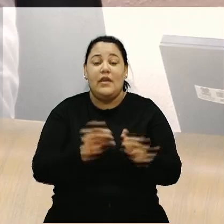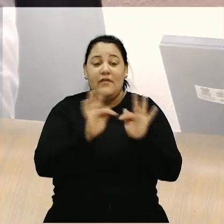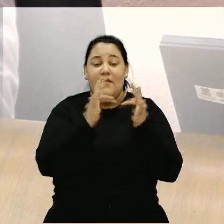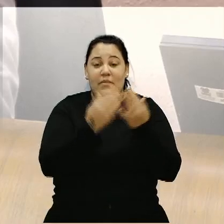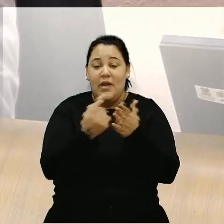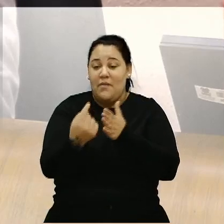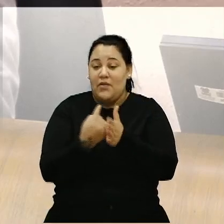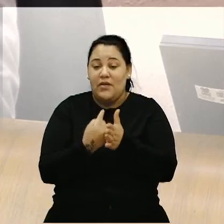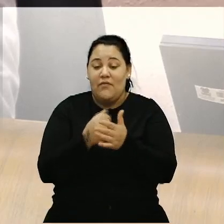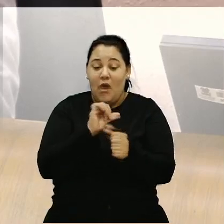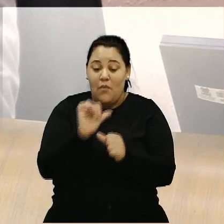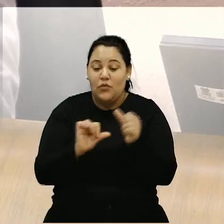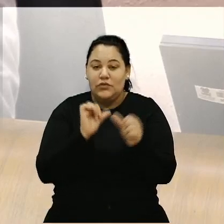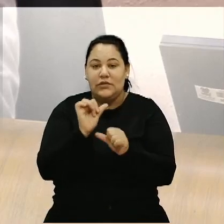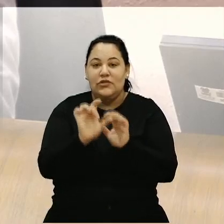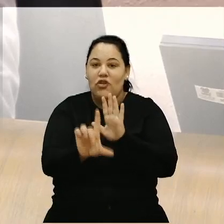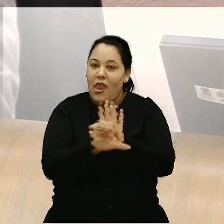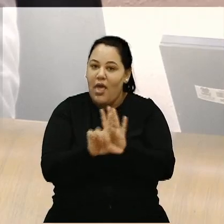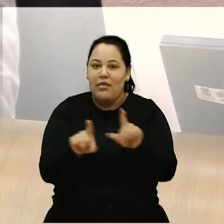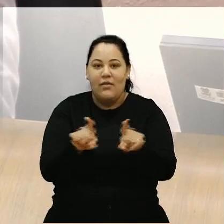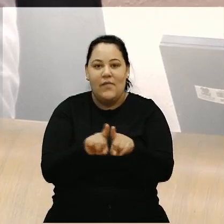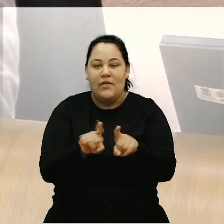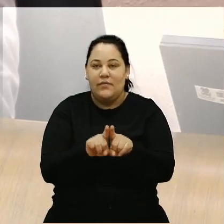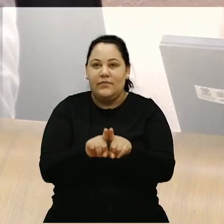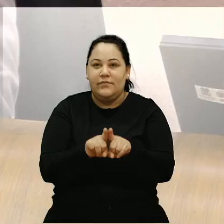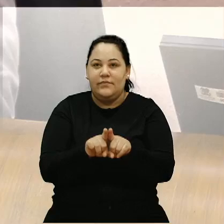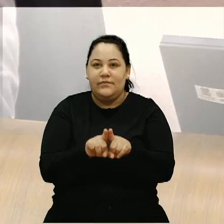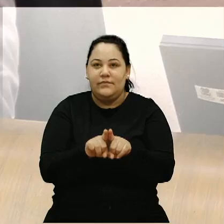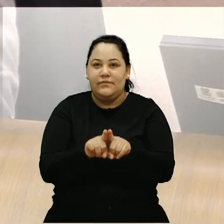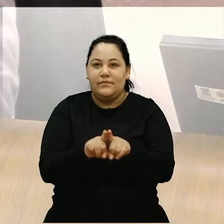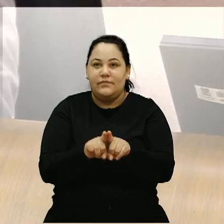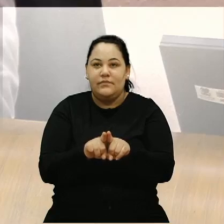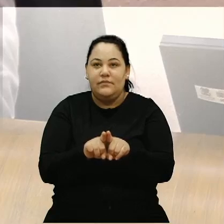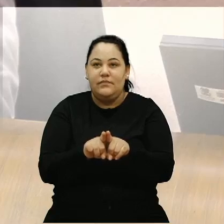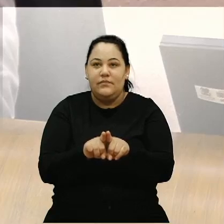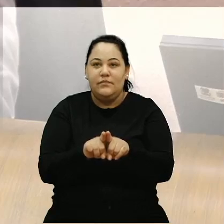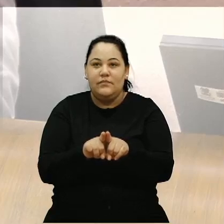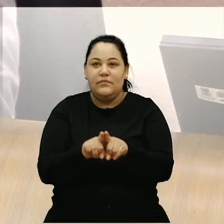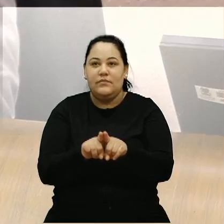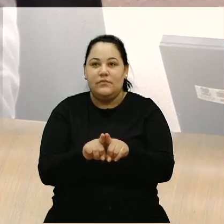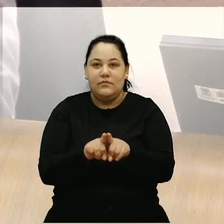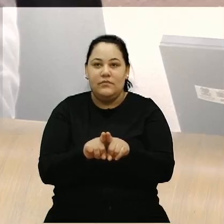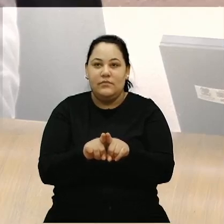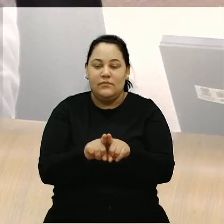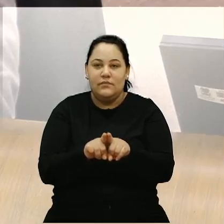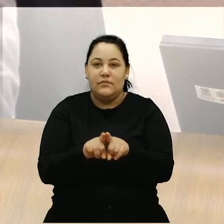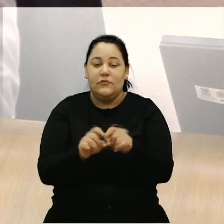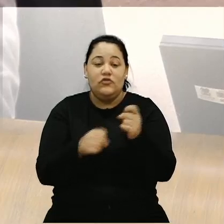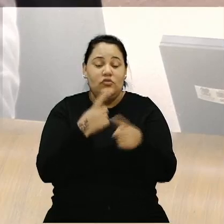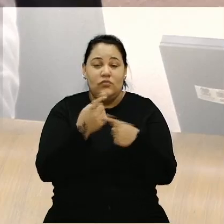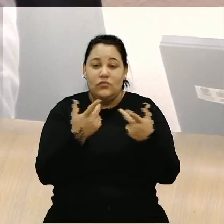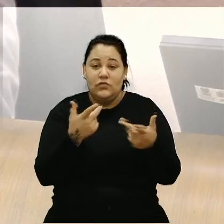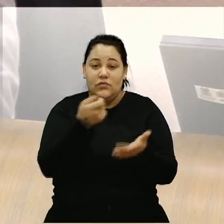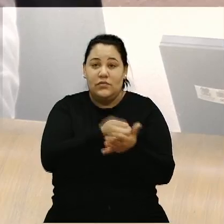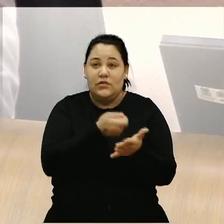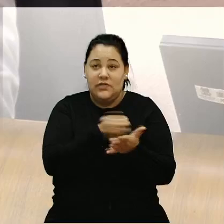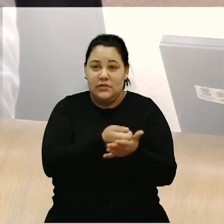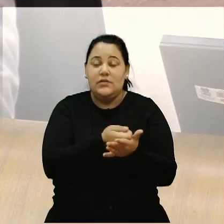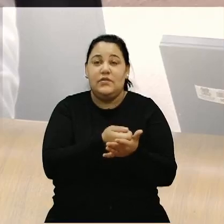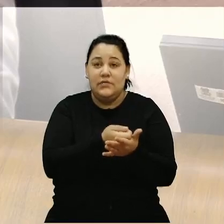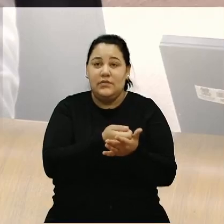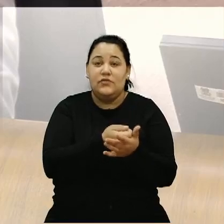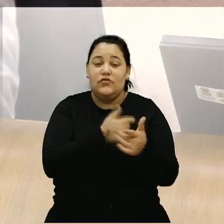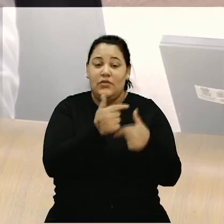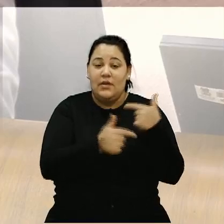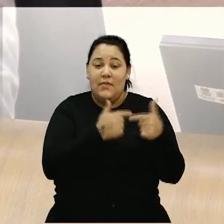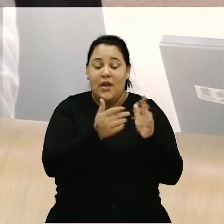uma mudança de legislação mesmo, né? Que tirava algumas questões e algumas obrigatoriedades das prestadoras de serviço dos